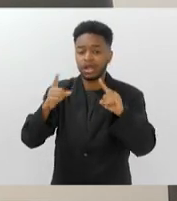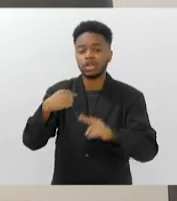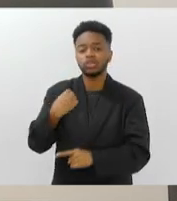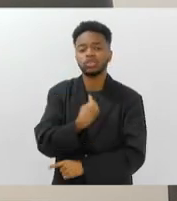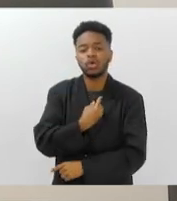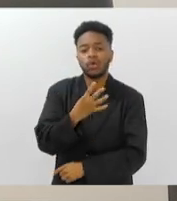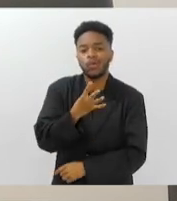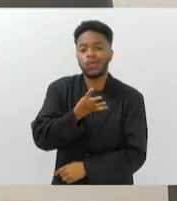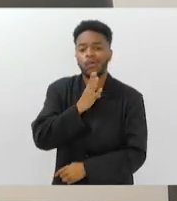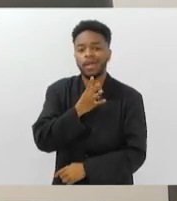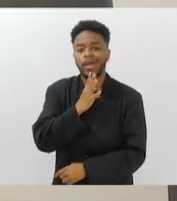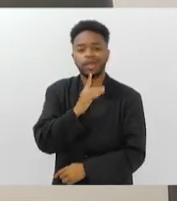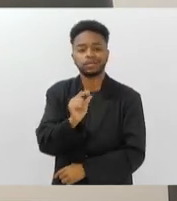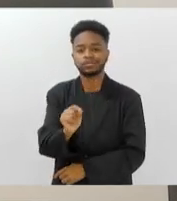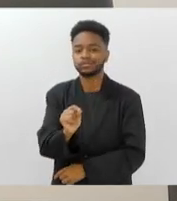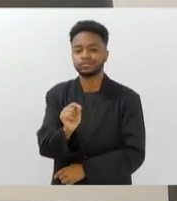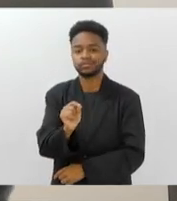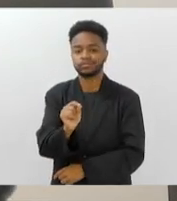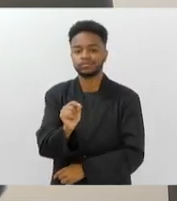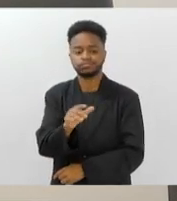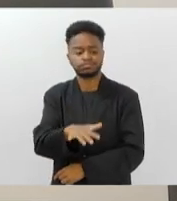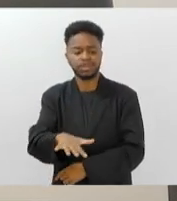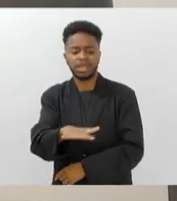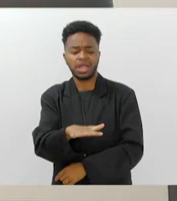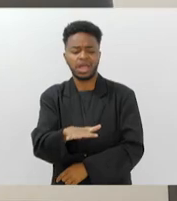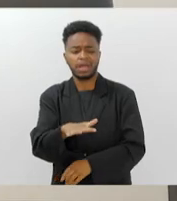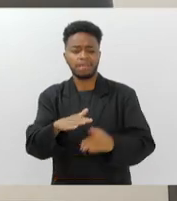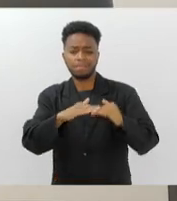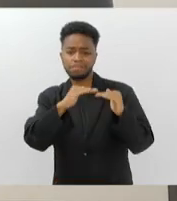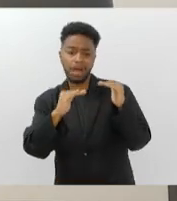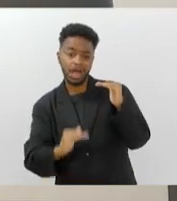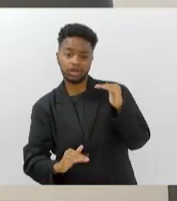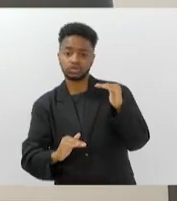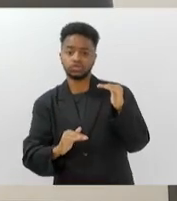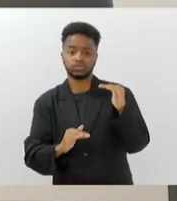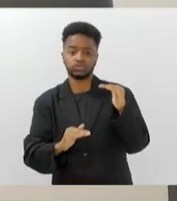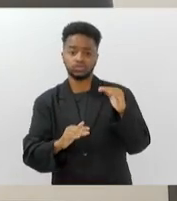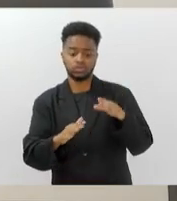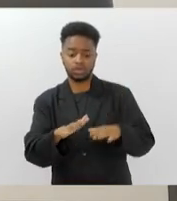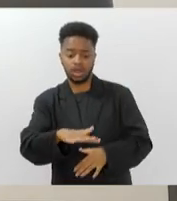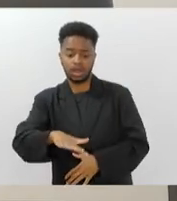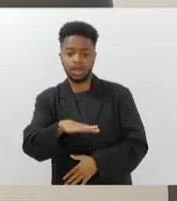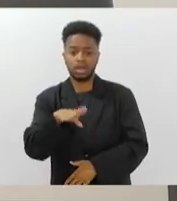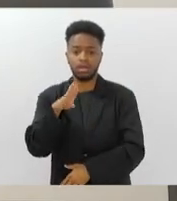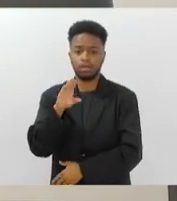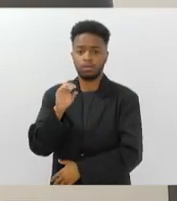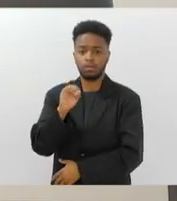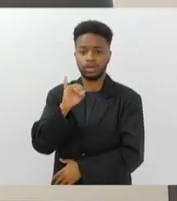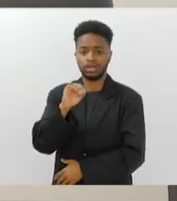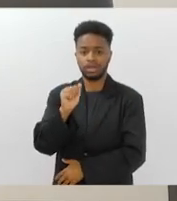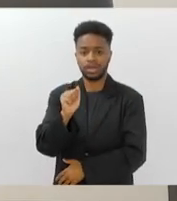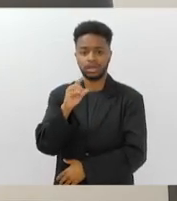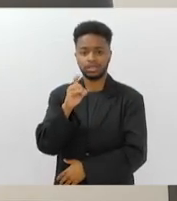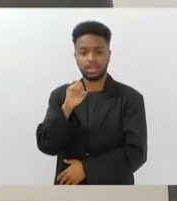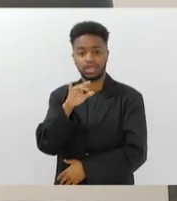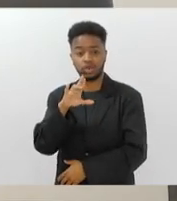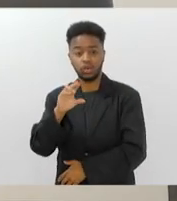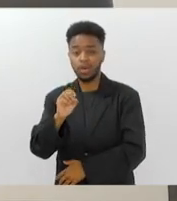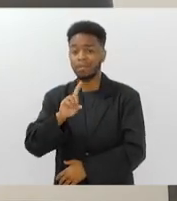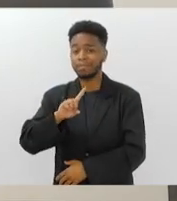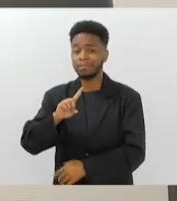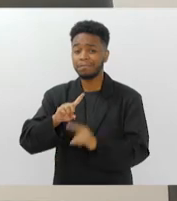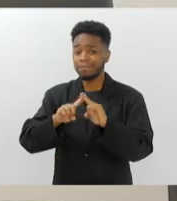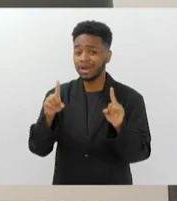né ali o Largo do Boiadeiro a parte a parte mais social Mas a gente não tem